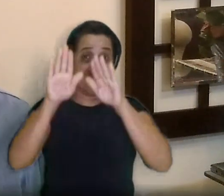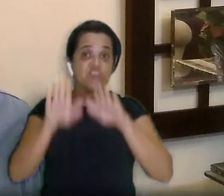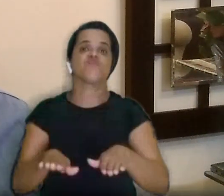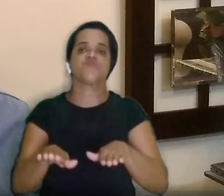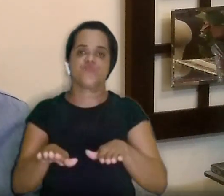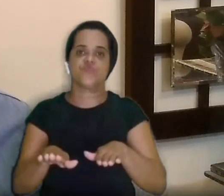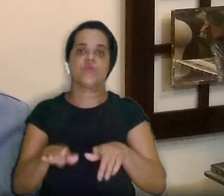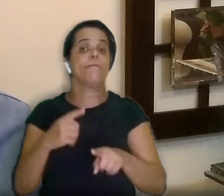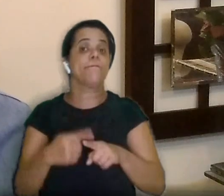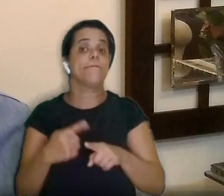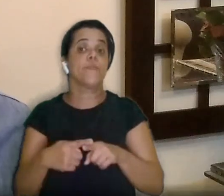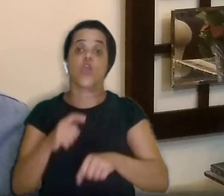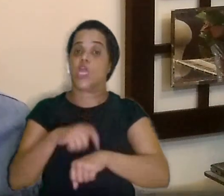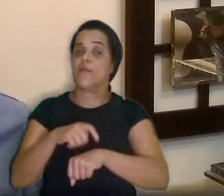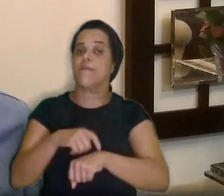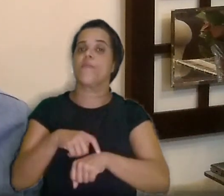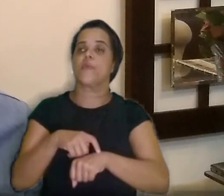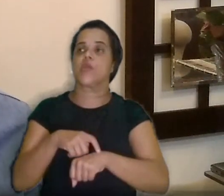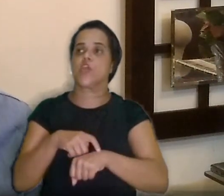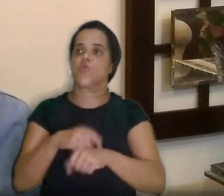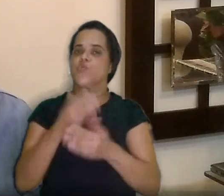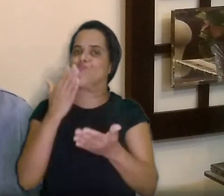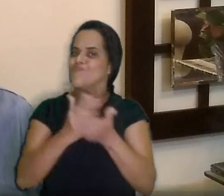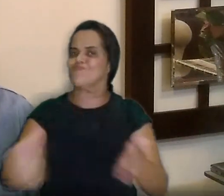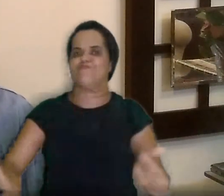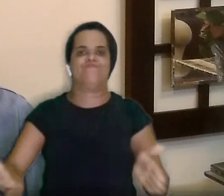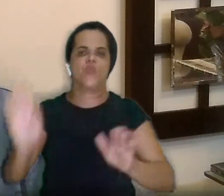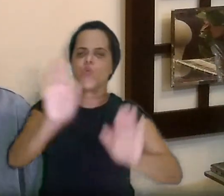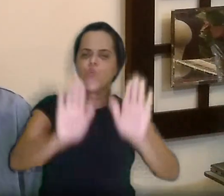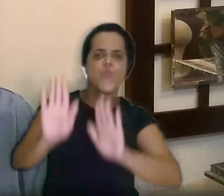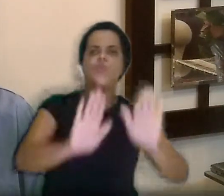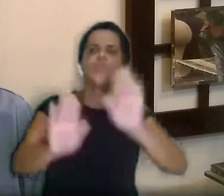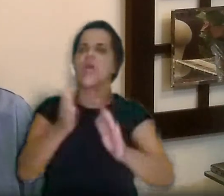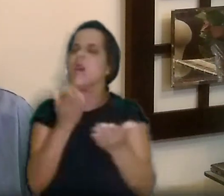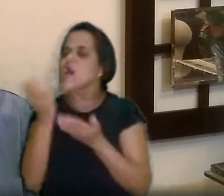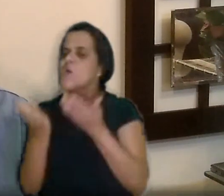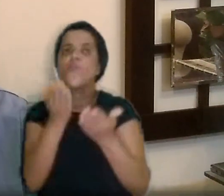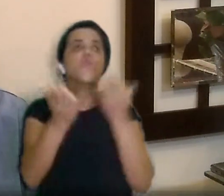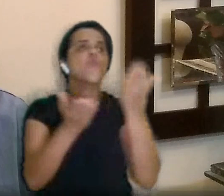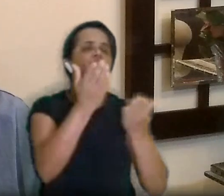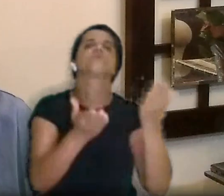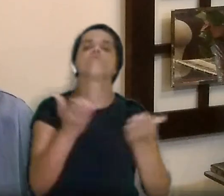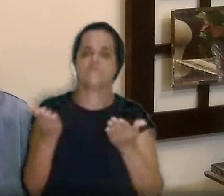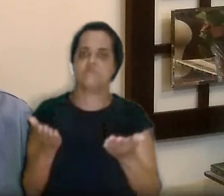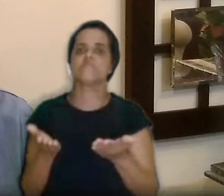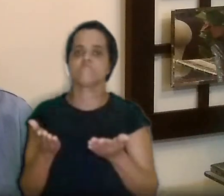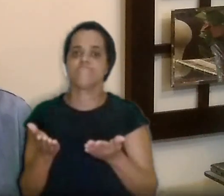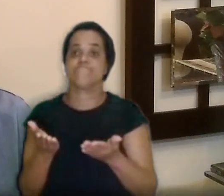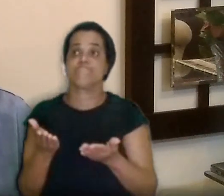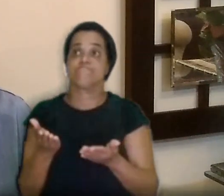fiquem, porque essa situação vai passar e a gente precisa cuidar uns dos outros. Cuidando da nossa